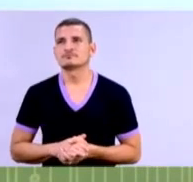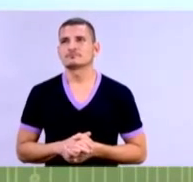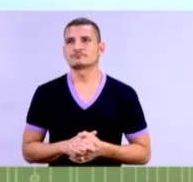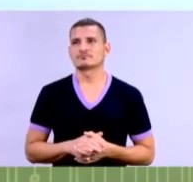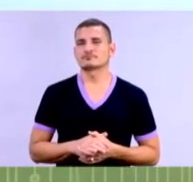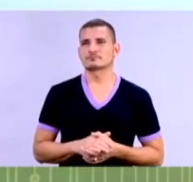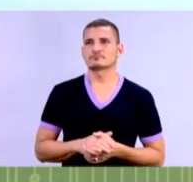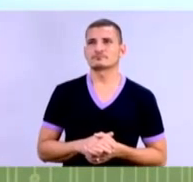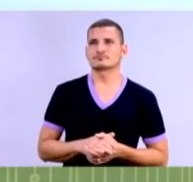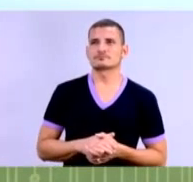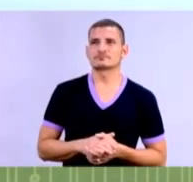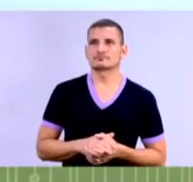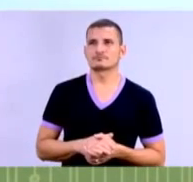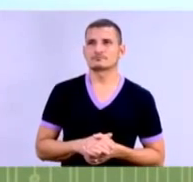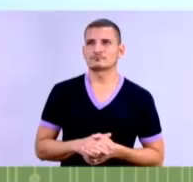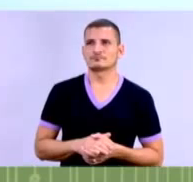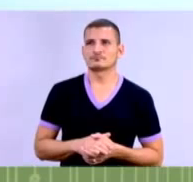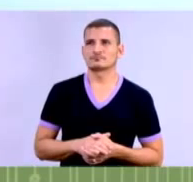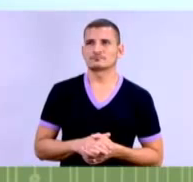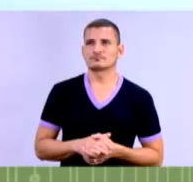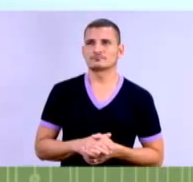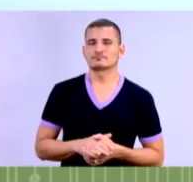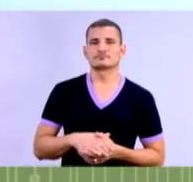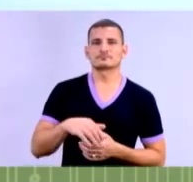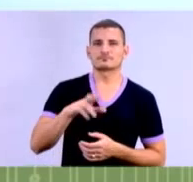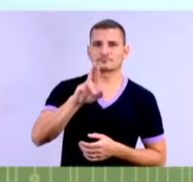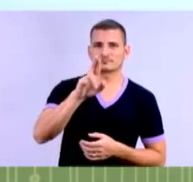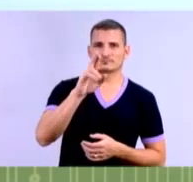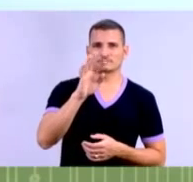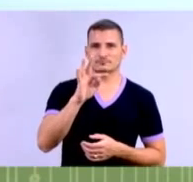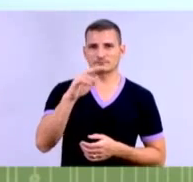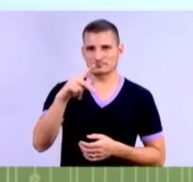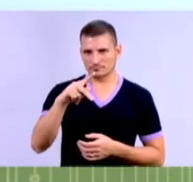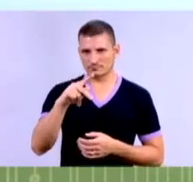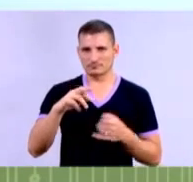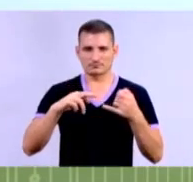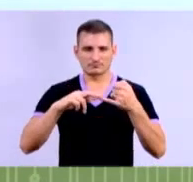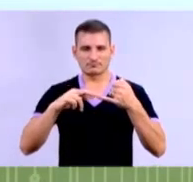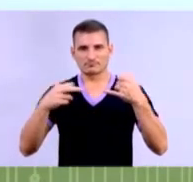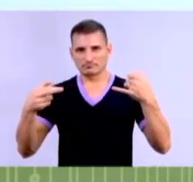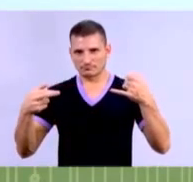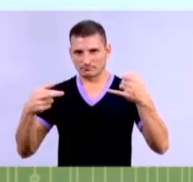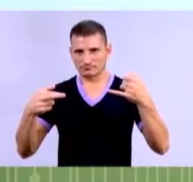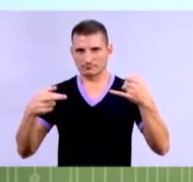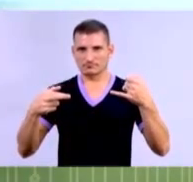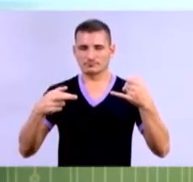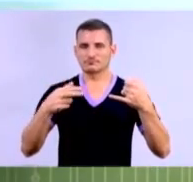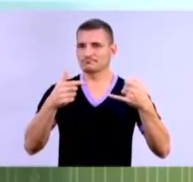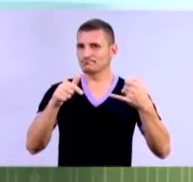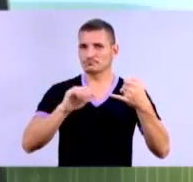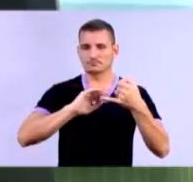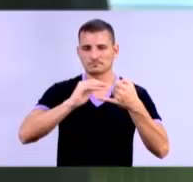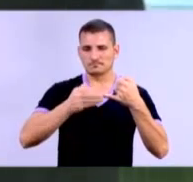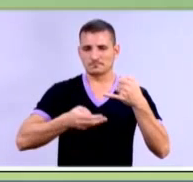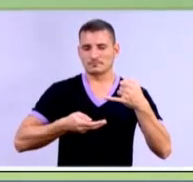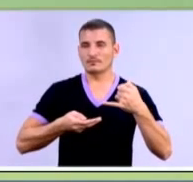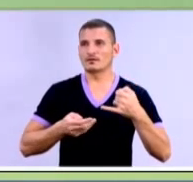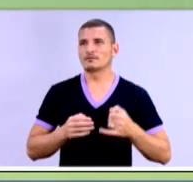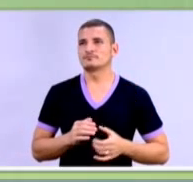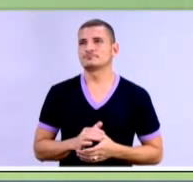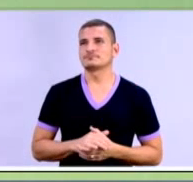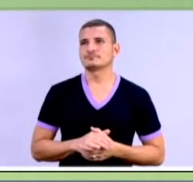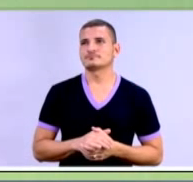Twisted Pair, ou seja, de par trançado não blindado, ok? Acompanhe na imagem aqui o usinho,